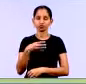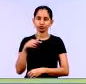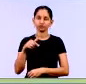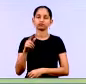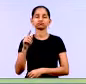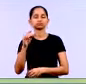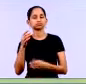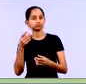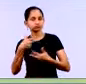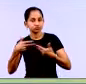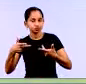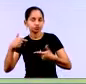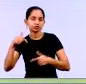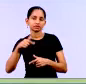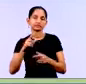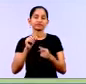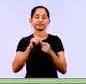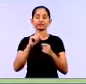ó,